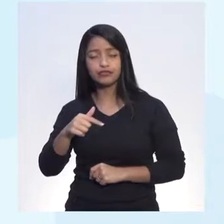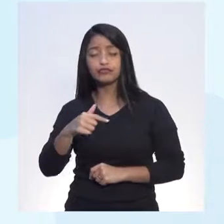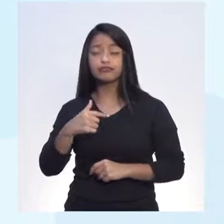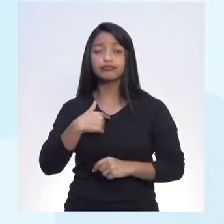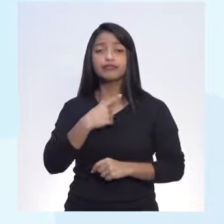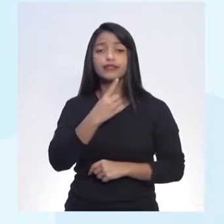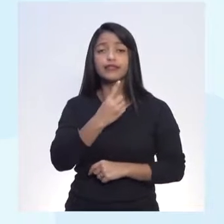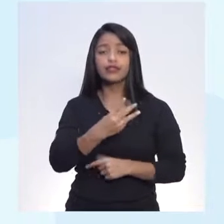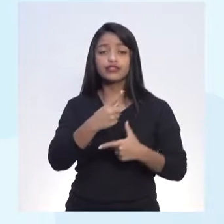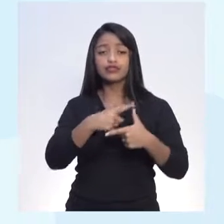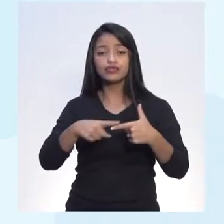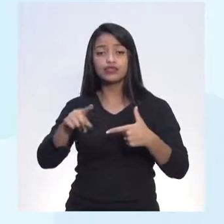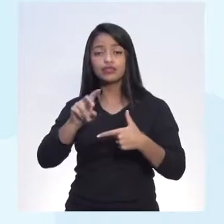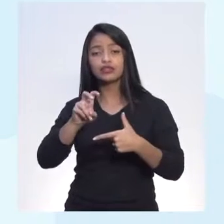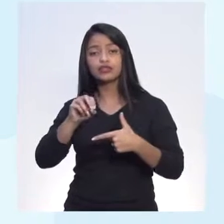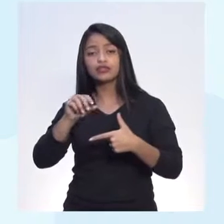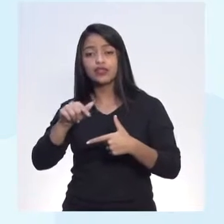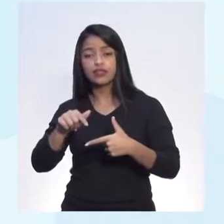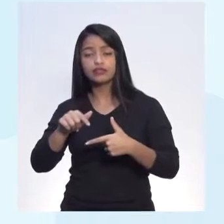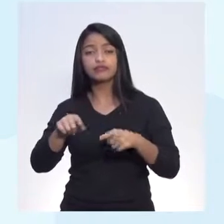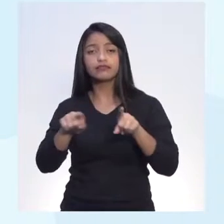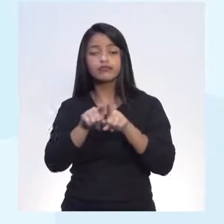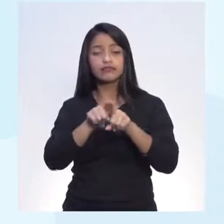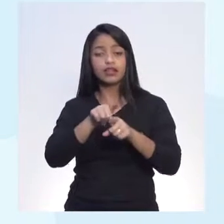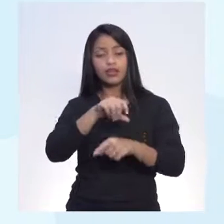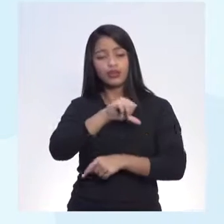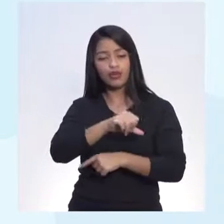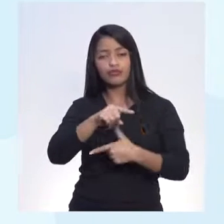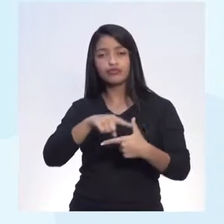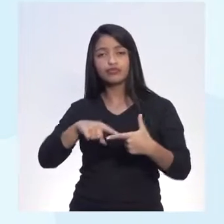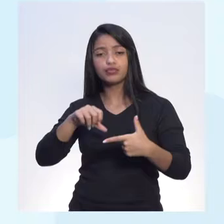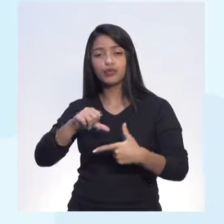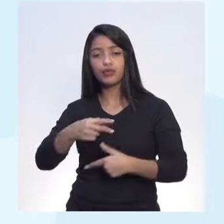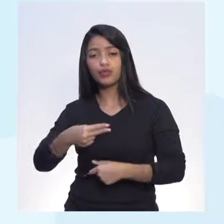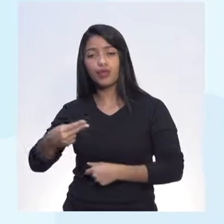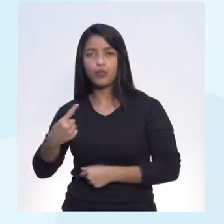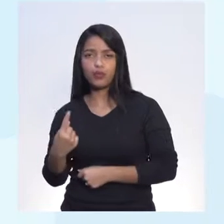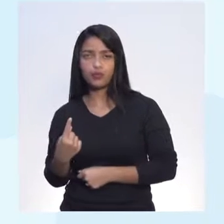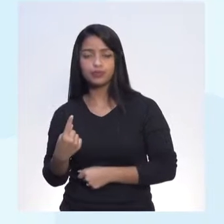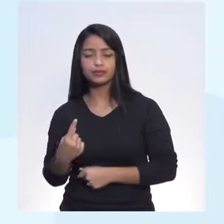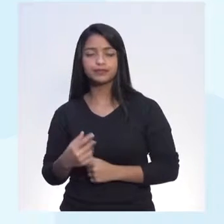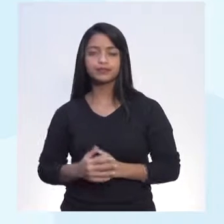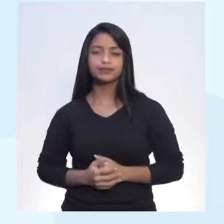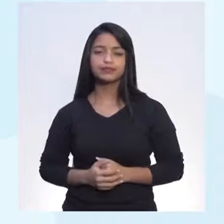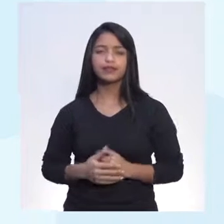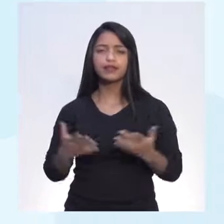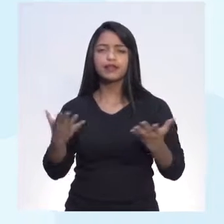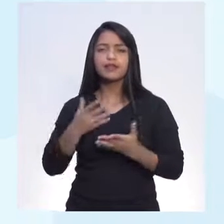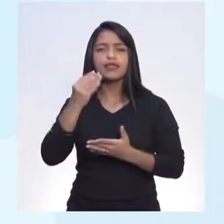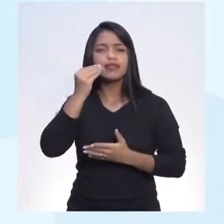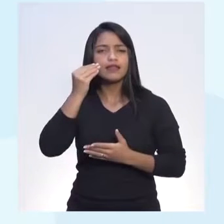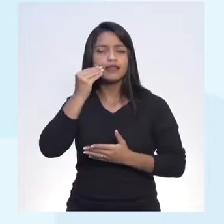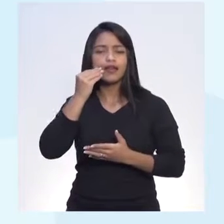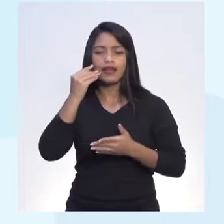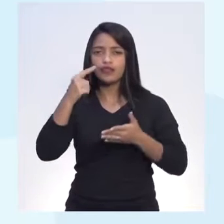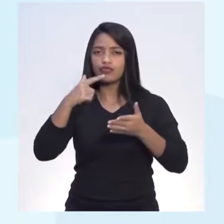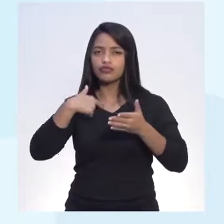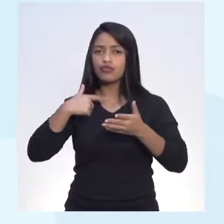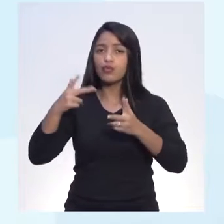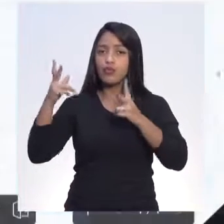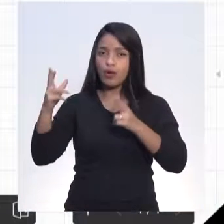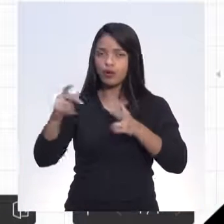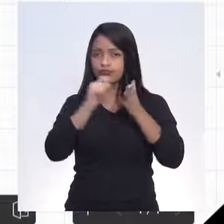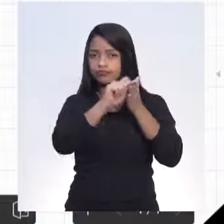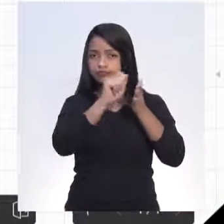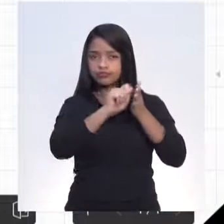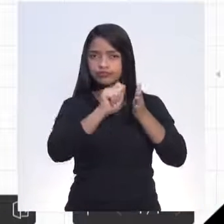e 9 por 9, que aí eu encontro 1. E aí, 13 sobre 507. Vamos tentar reescrever isso aqui, né? De